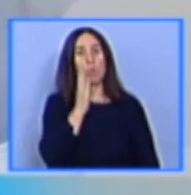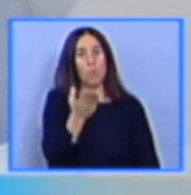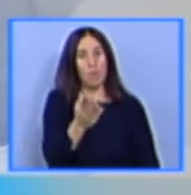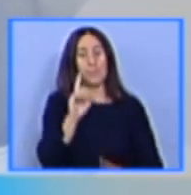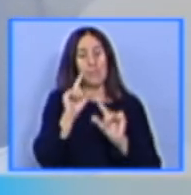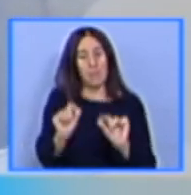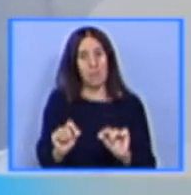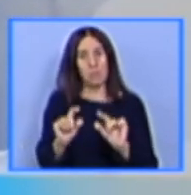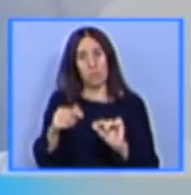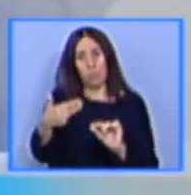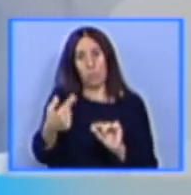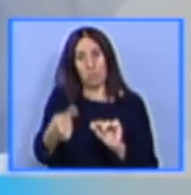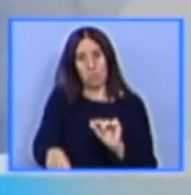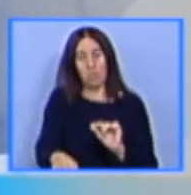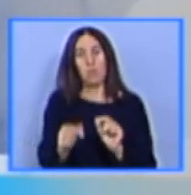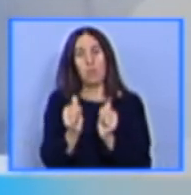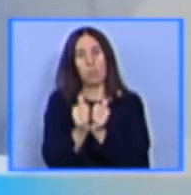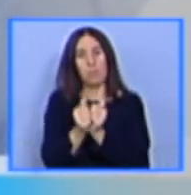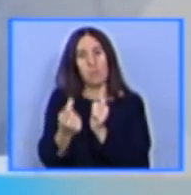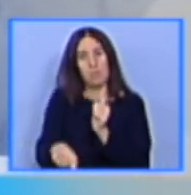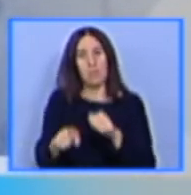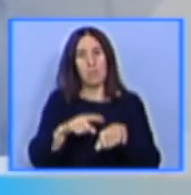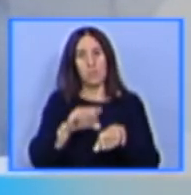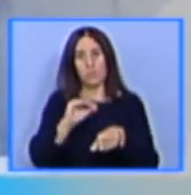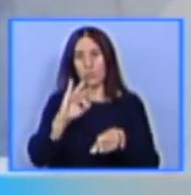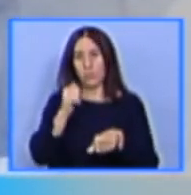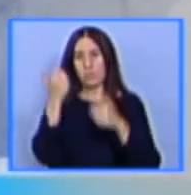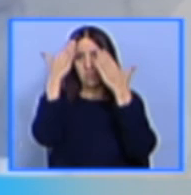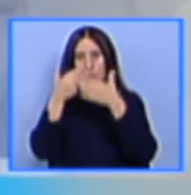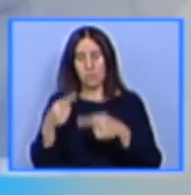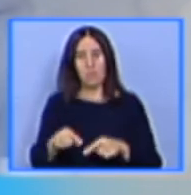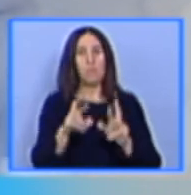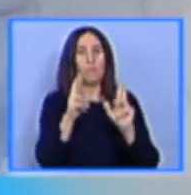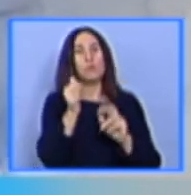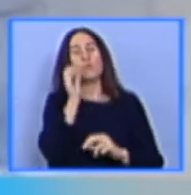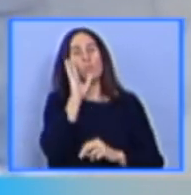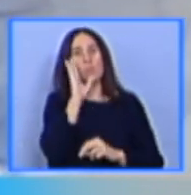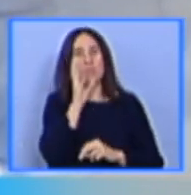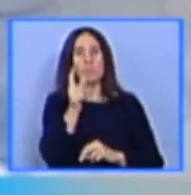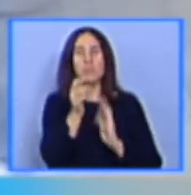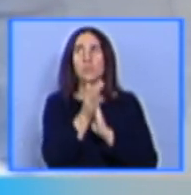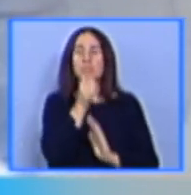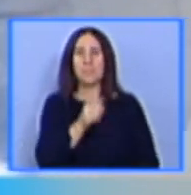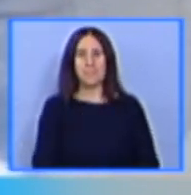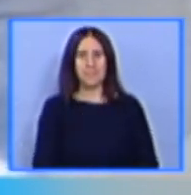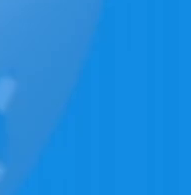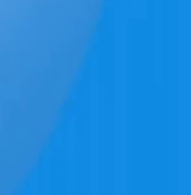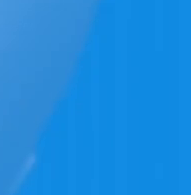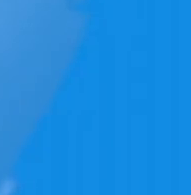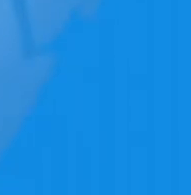na rádio, na Antena 1, onde lhe fazemos companhia pelas 22h45. Votos de boa tarde. Até amanhã, se Deus quiser.